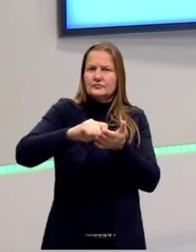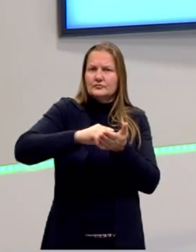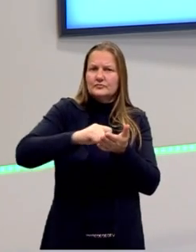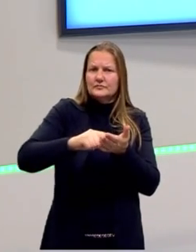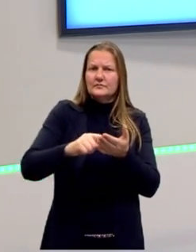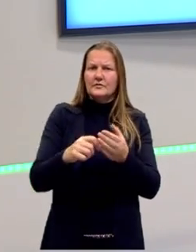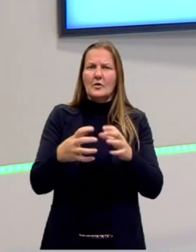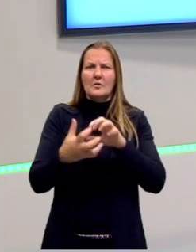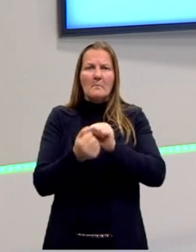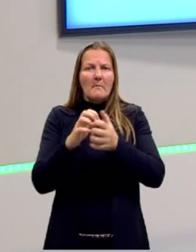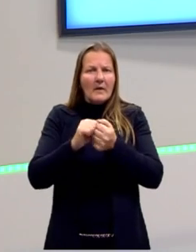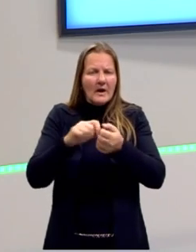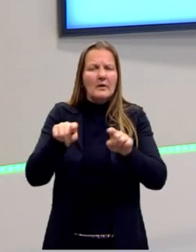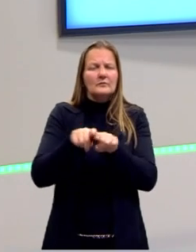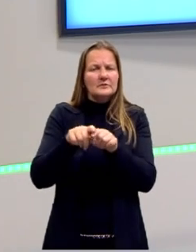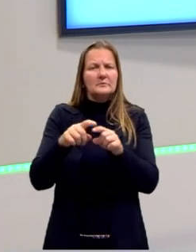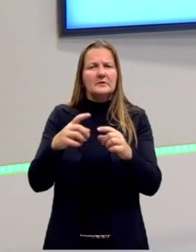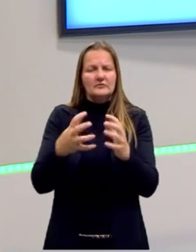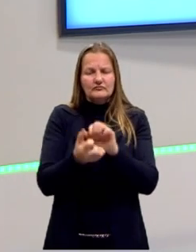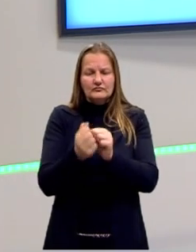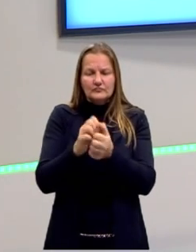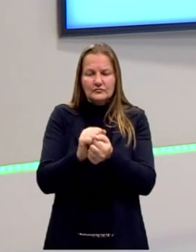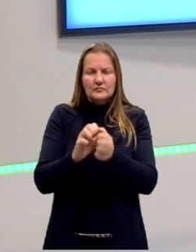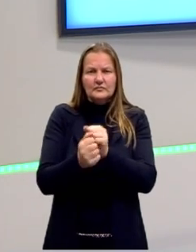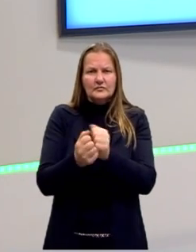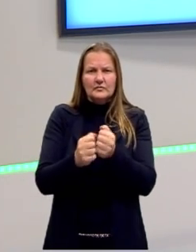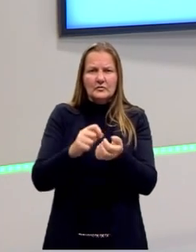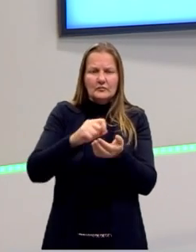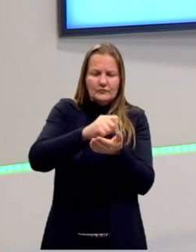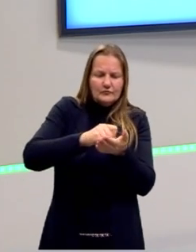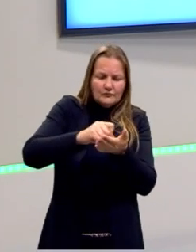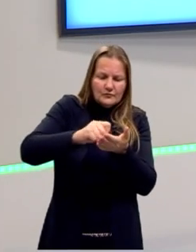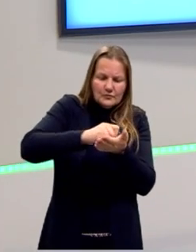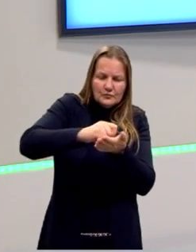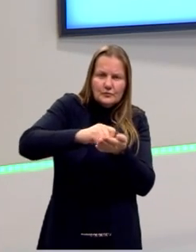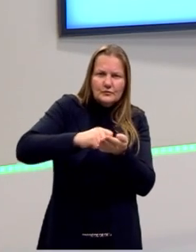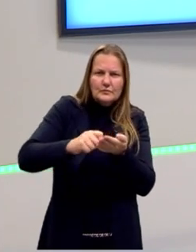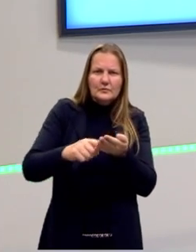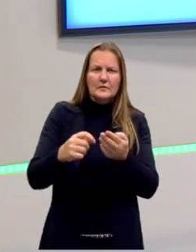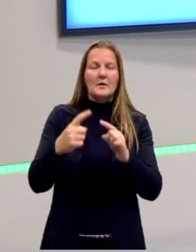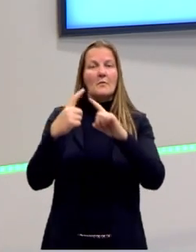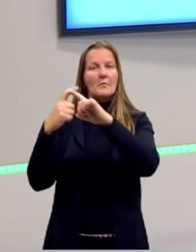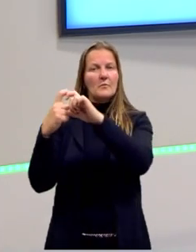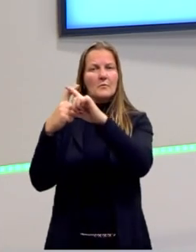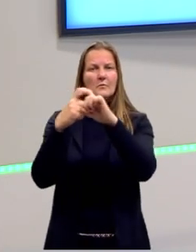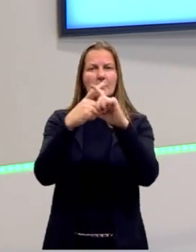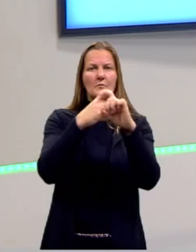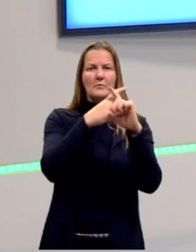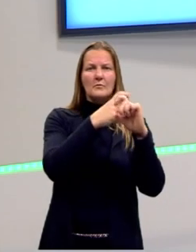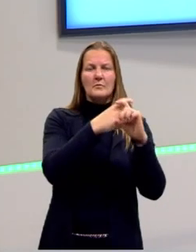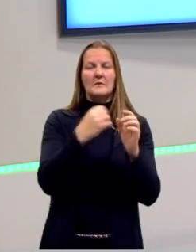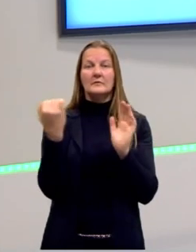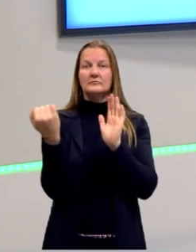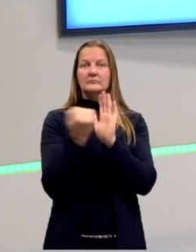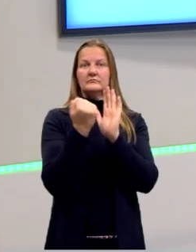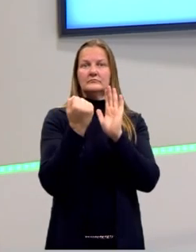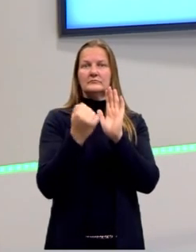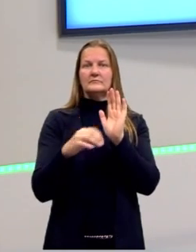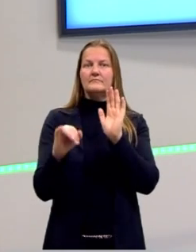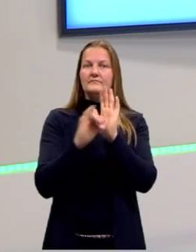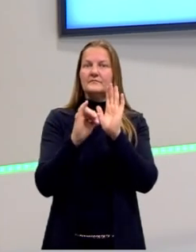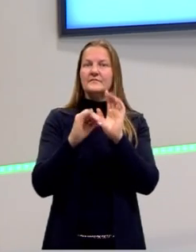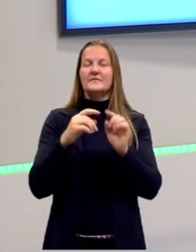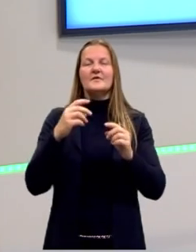então ele seja né de argila onde eram feitas as escrituras e Conforme nós fomos identificando então